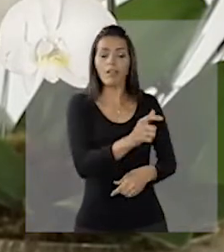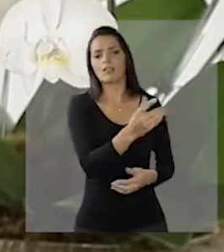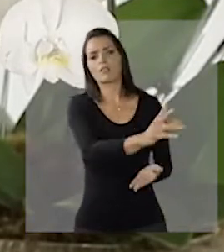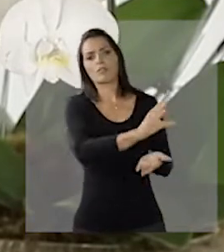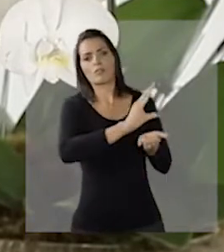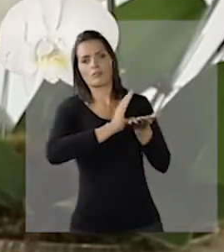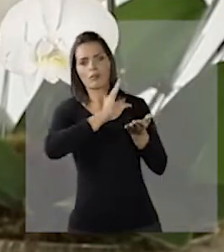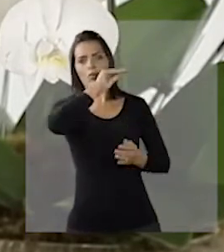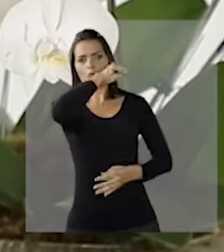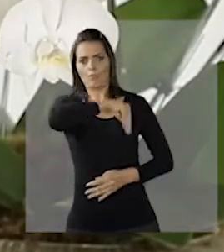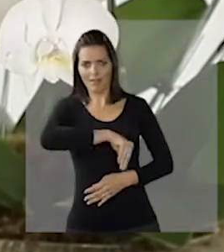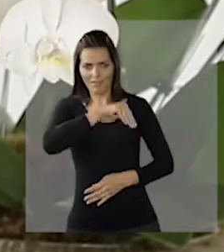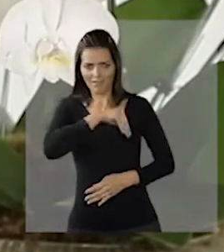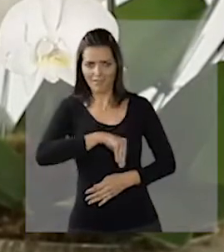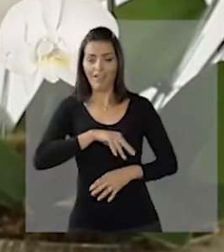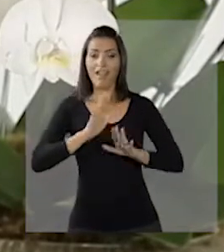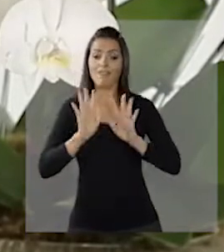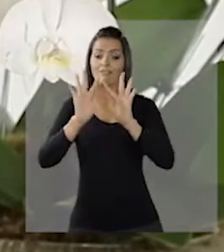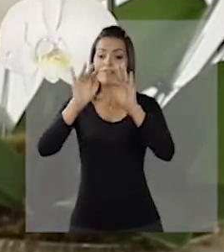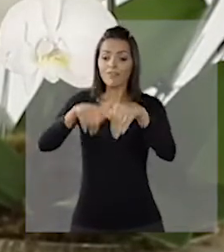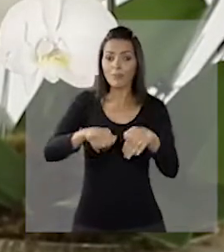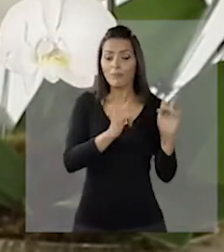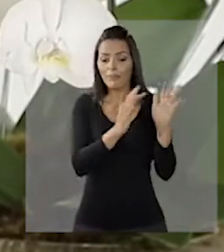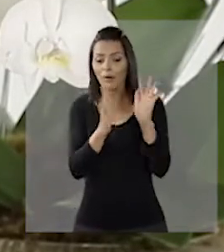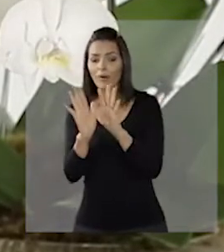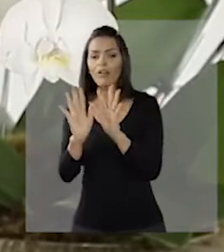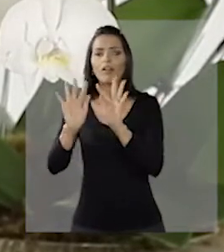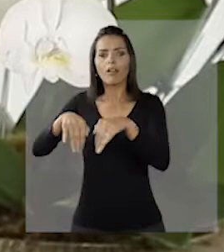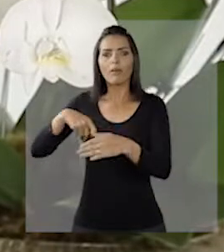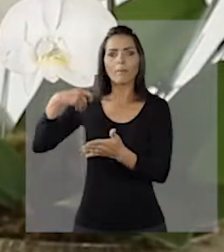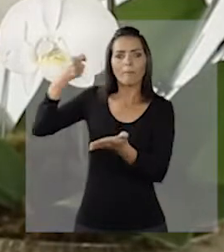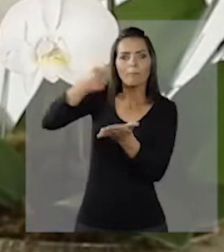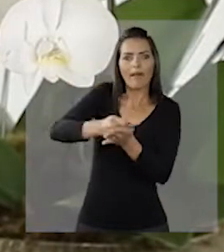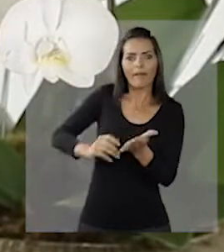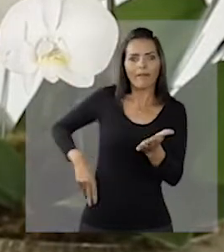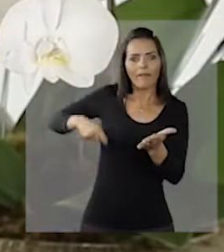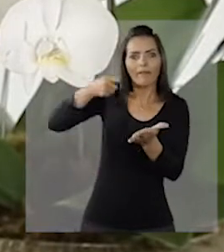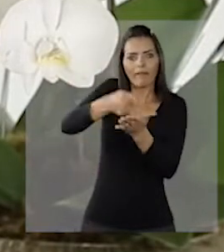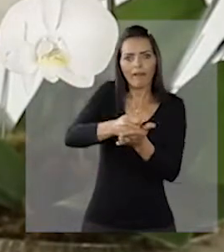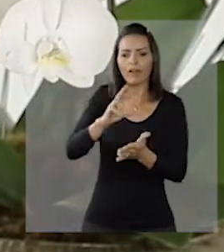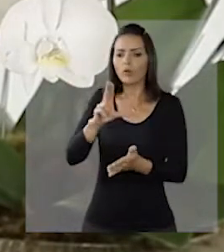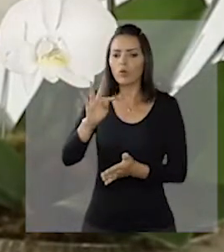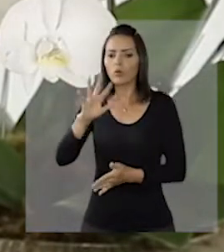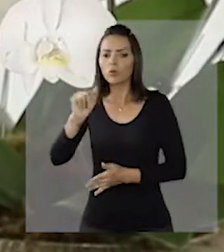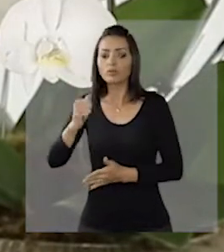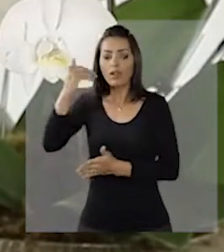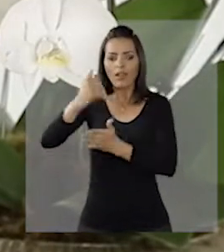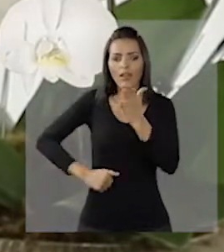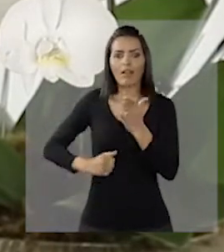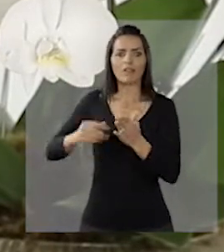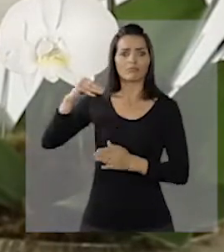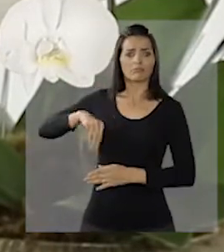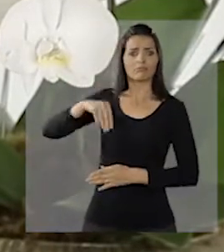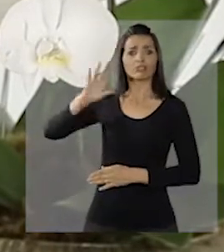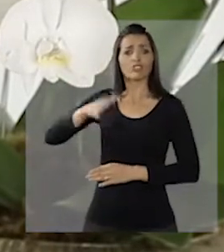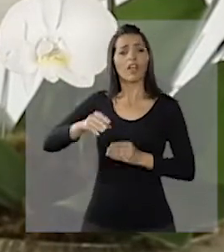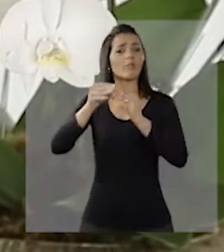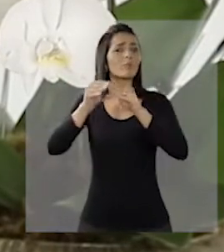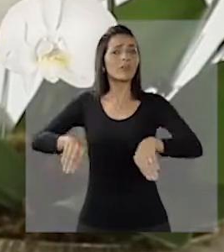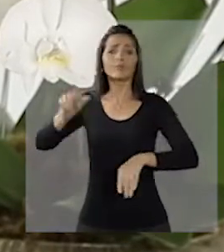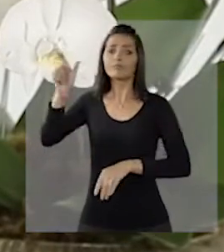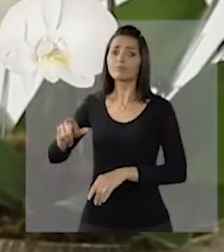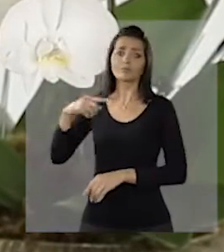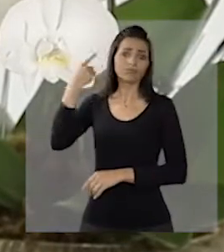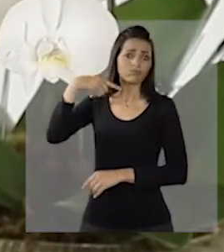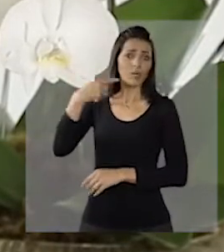de execução para fazer a cobrança. Assim, ao final do processo, ele tem que pagar as custas que são abatidas do valor recebido,